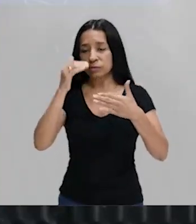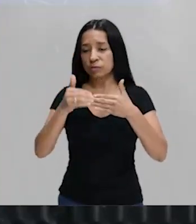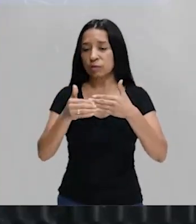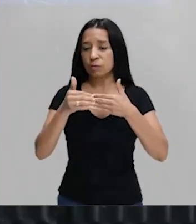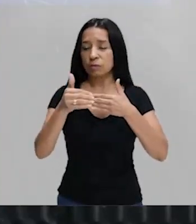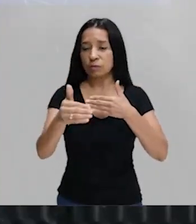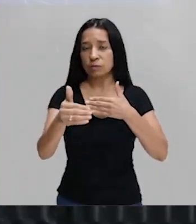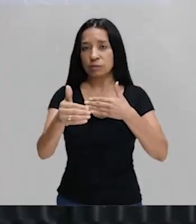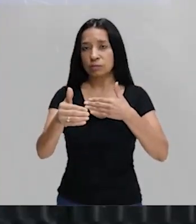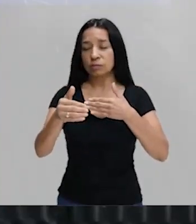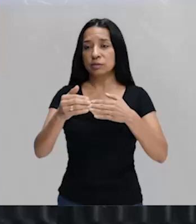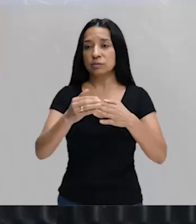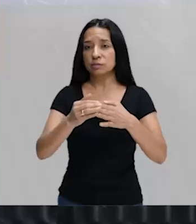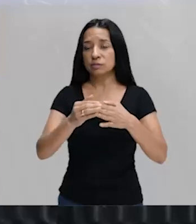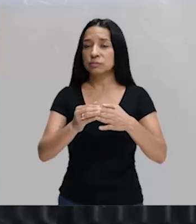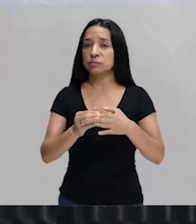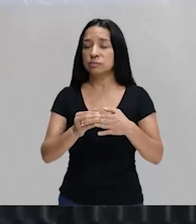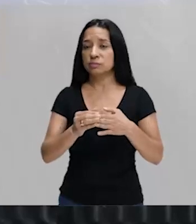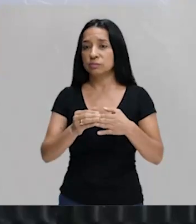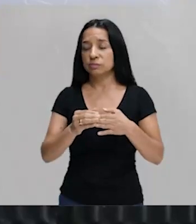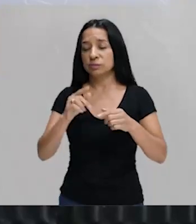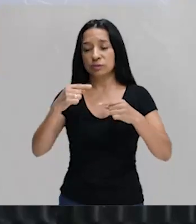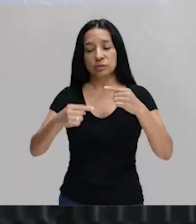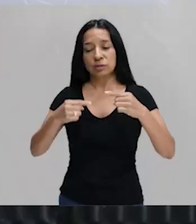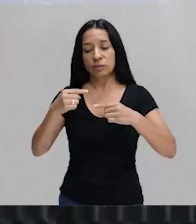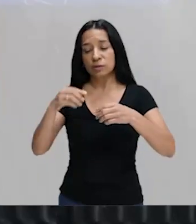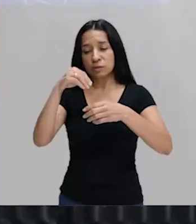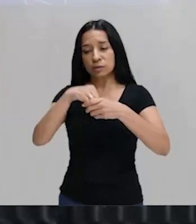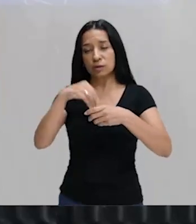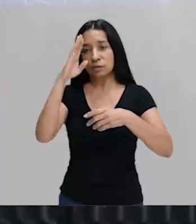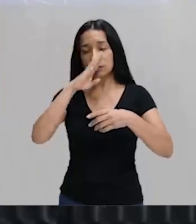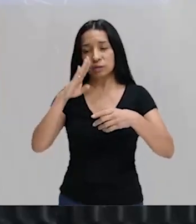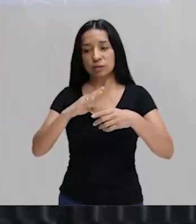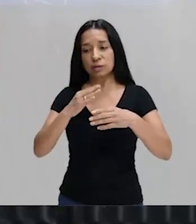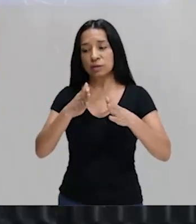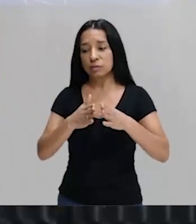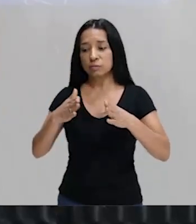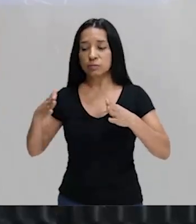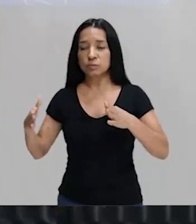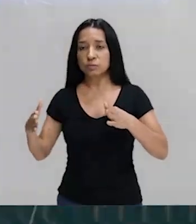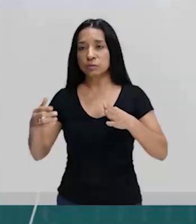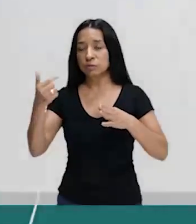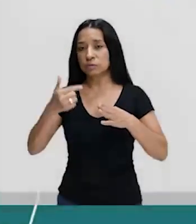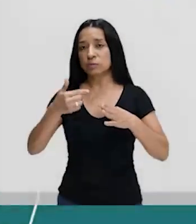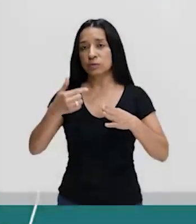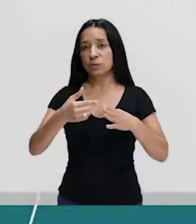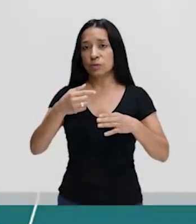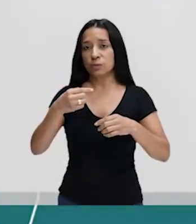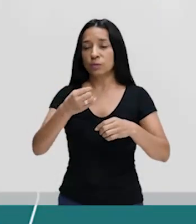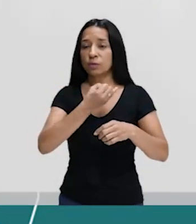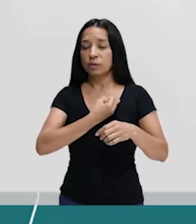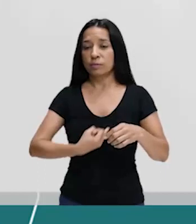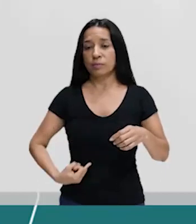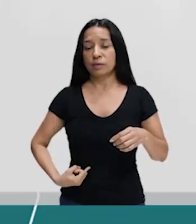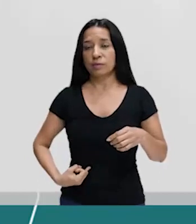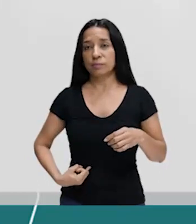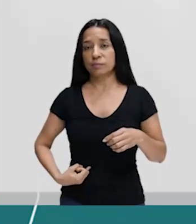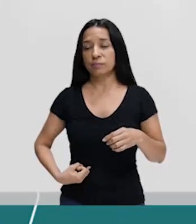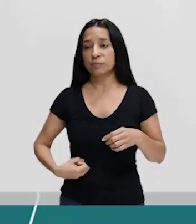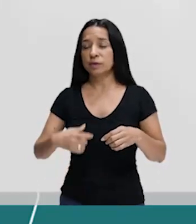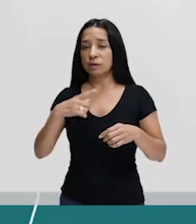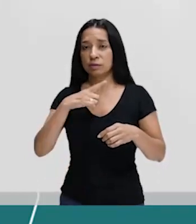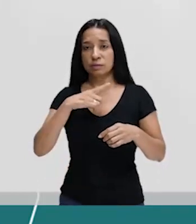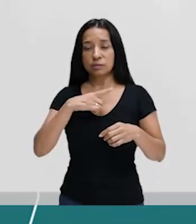brasileira durante o Segundo Império. Temos aqui no primeiro momento, por exemplo, o golpe da